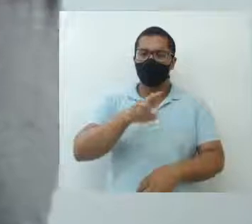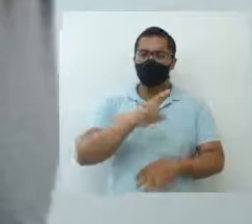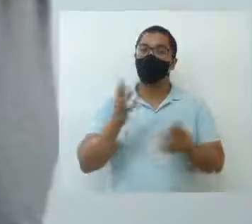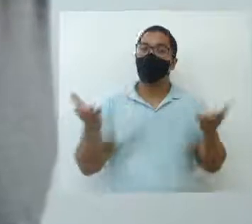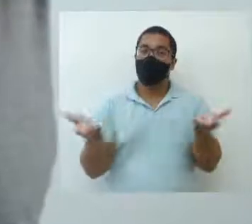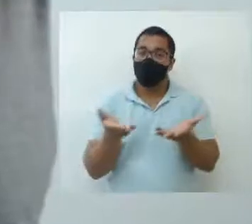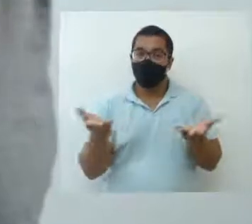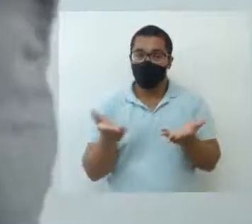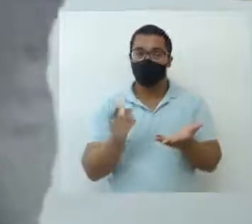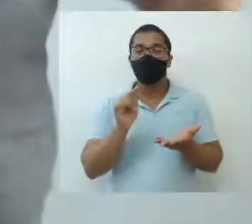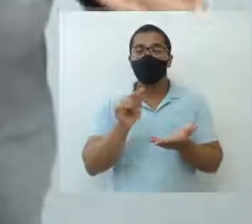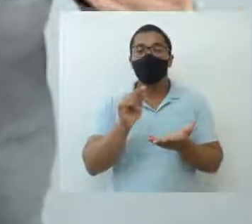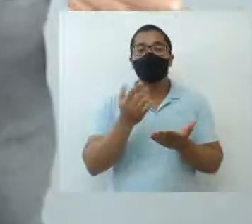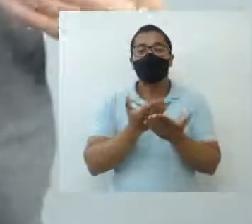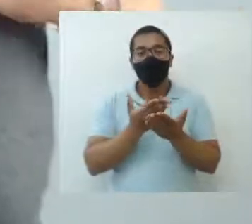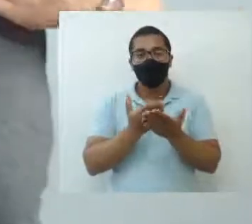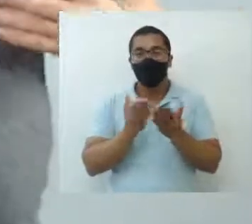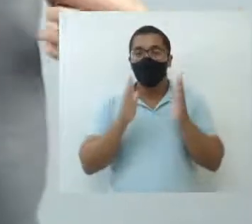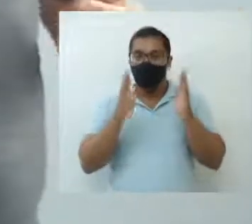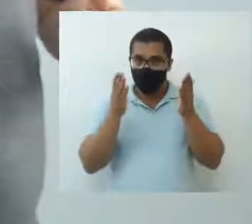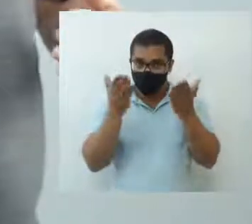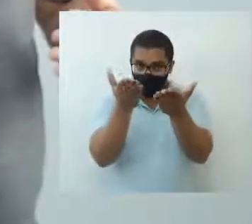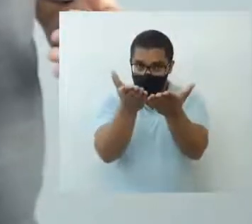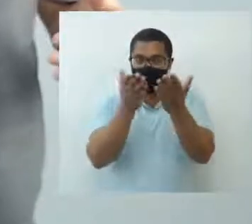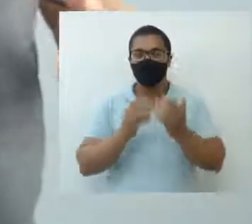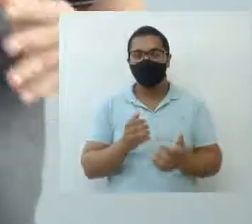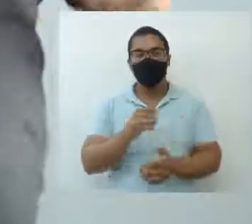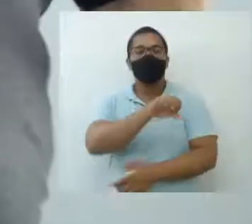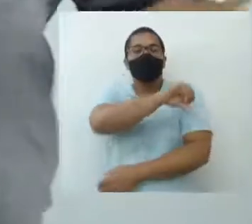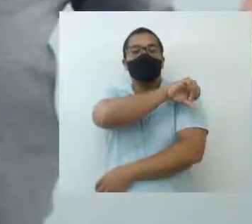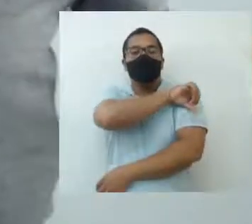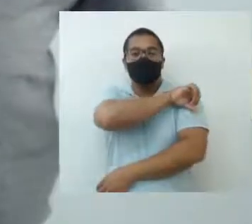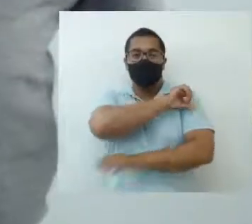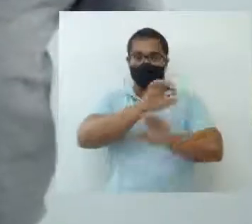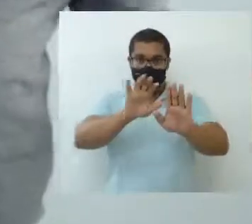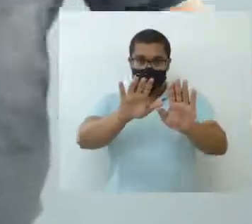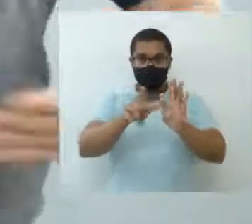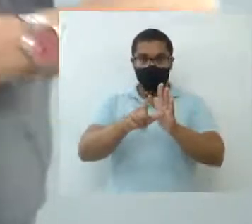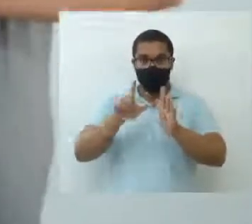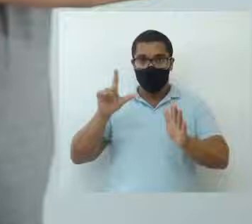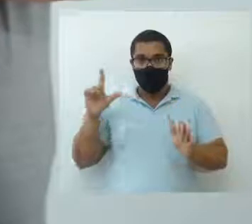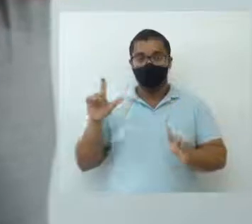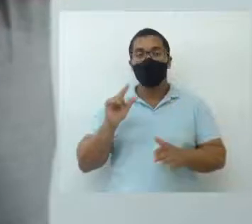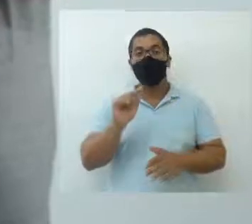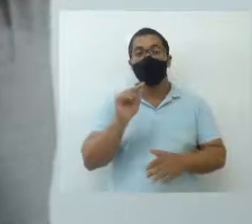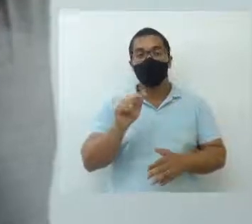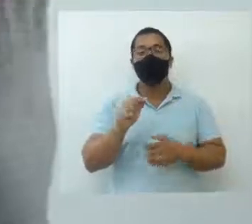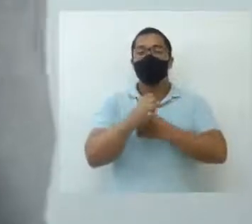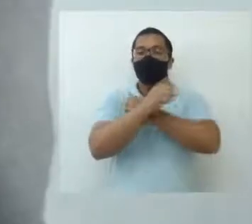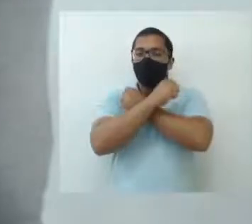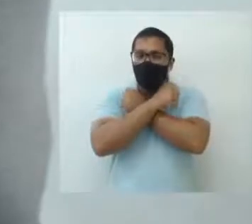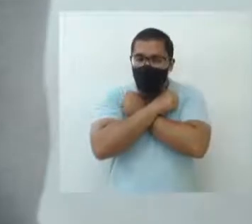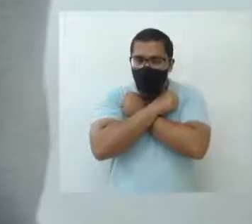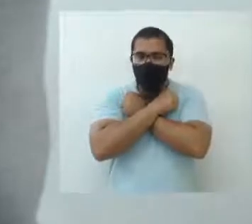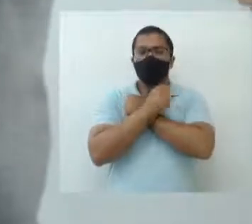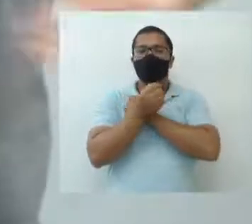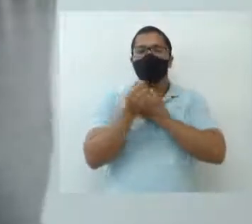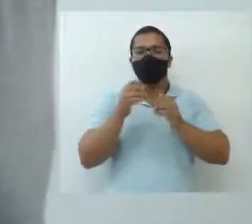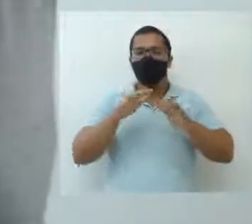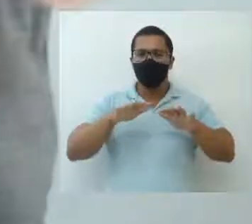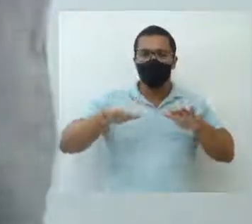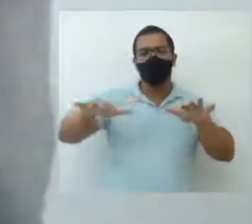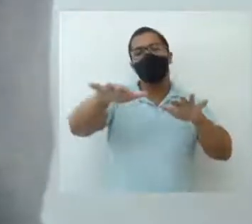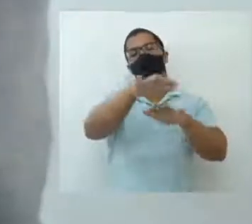dedicada especialmente para você, estudante do 9º ano. Mas antes disso, mando um abraço a todos os